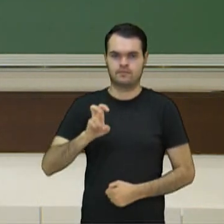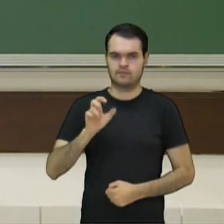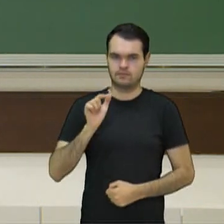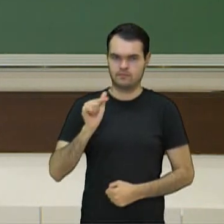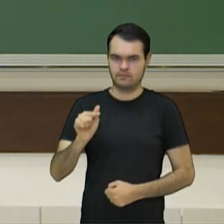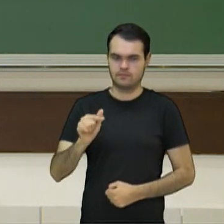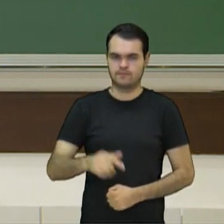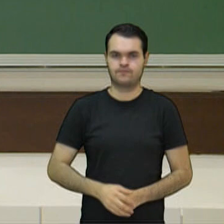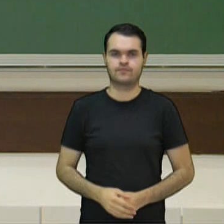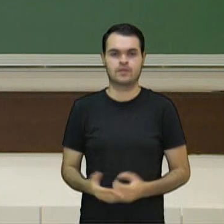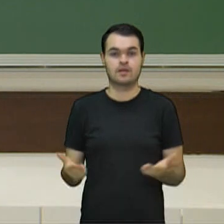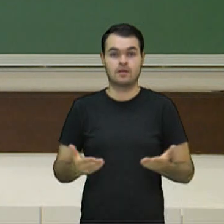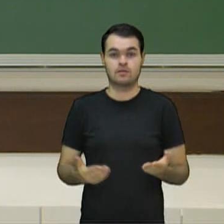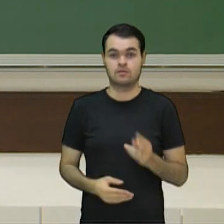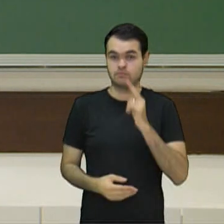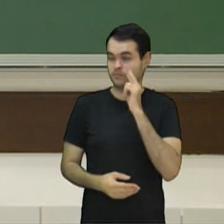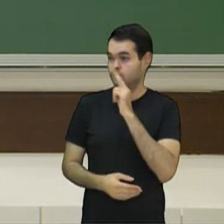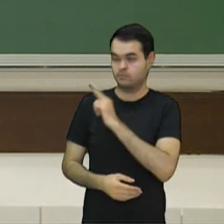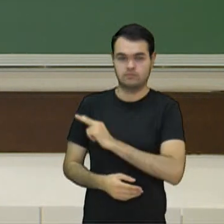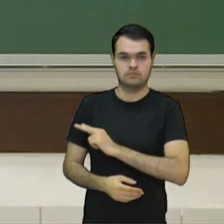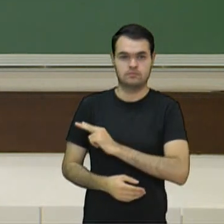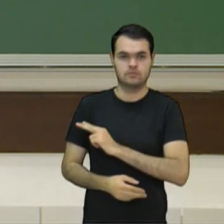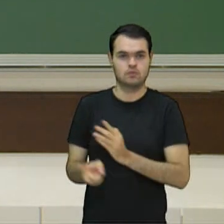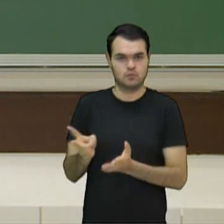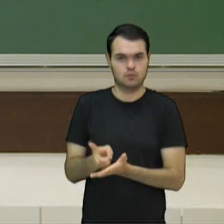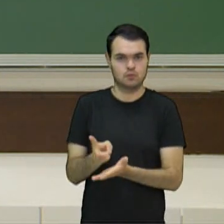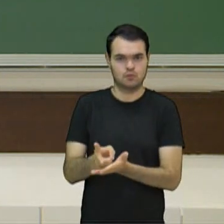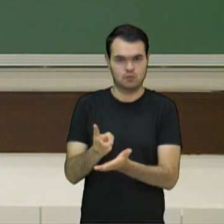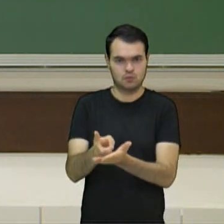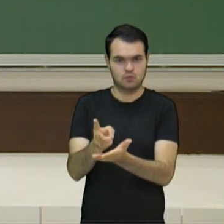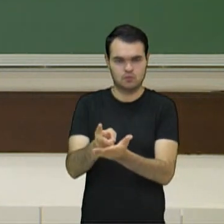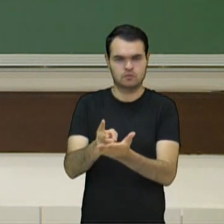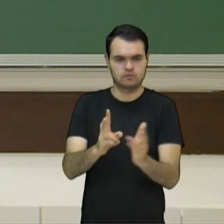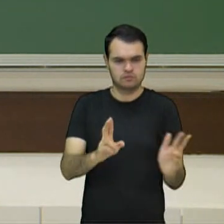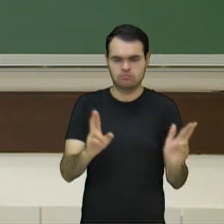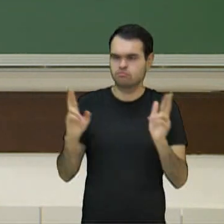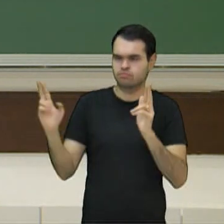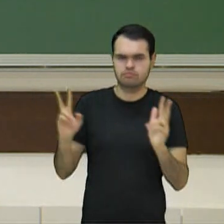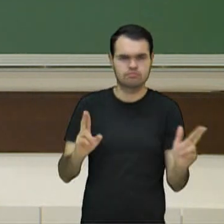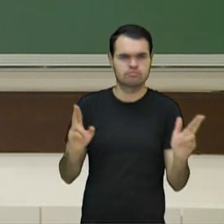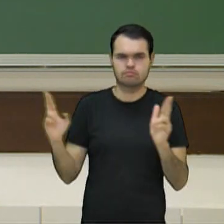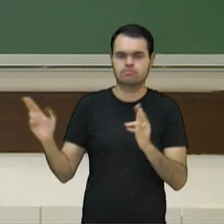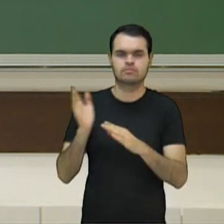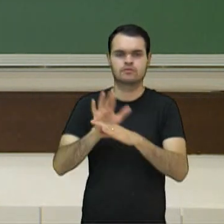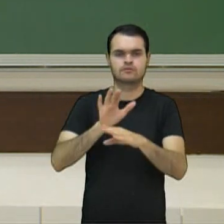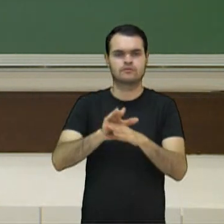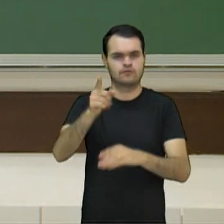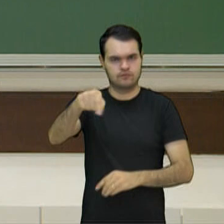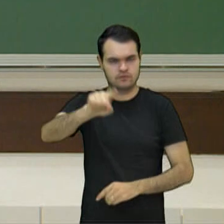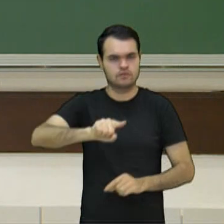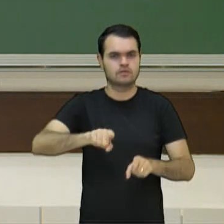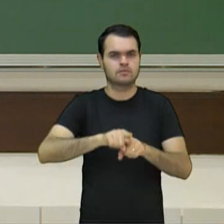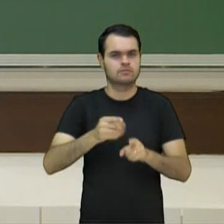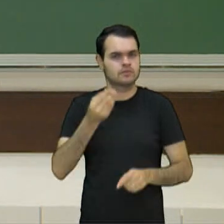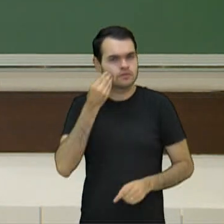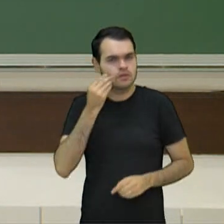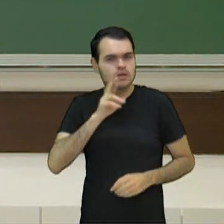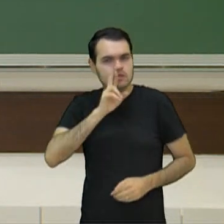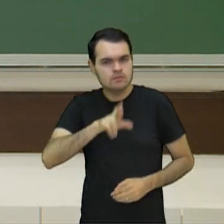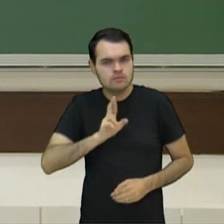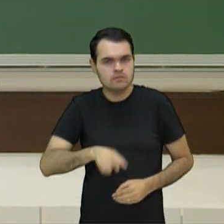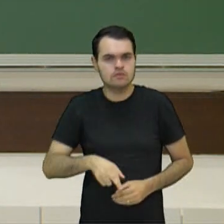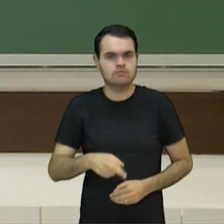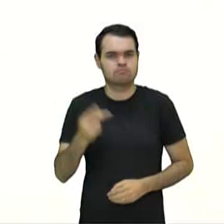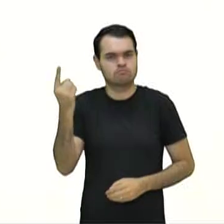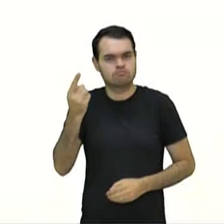Agora, eu quero que vocês observem, continuem observando os fragmentos do texto para ajudar vocês, para nós respondermos as outras duas